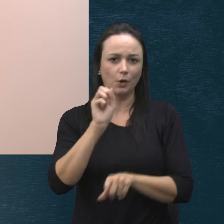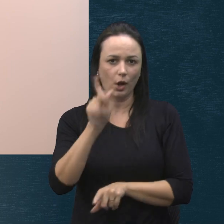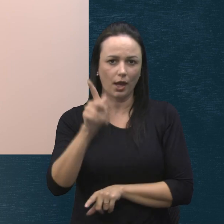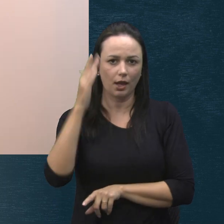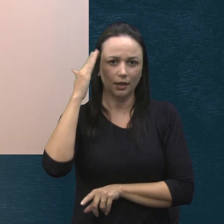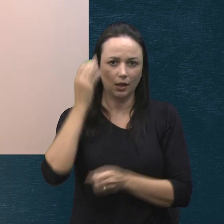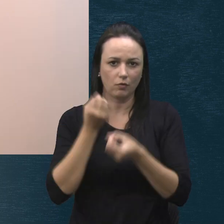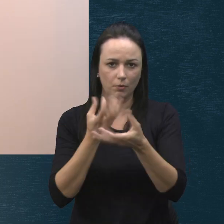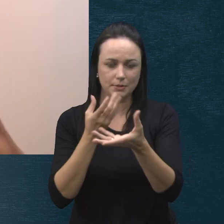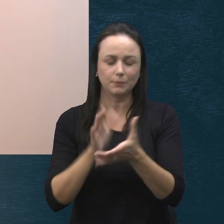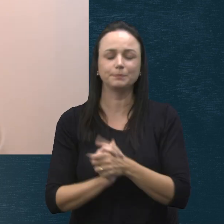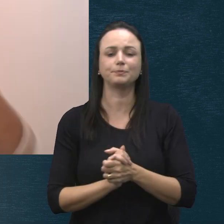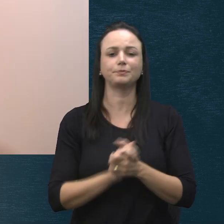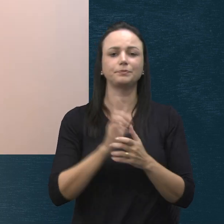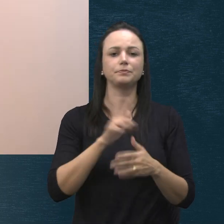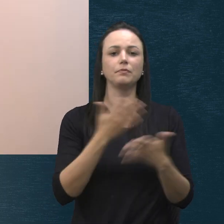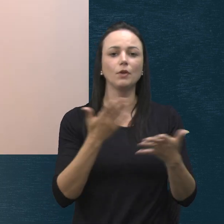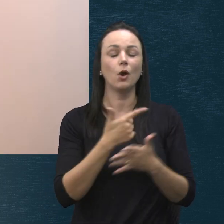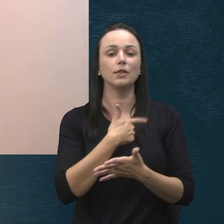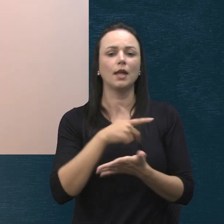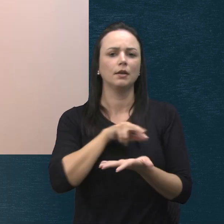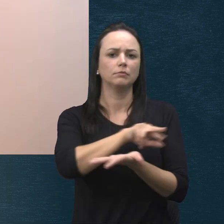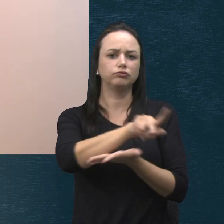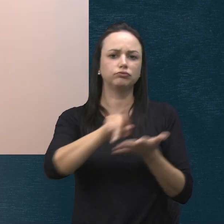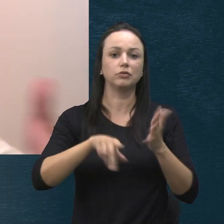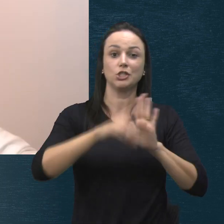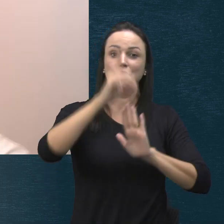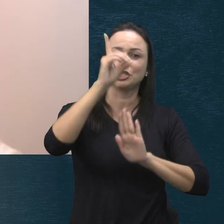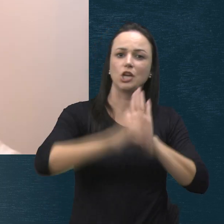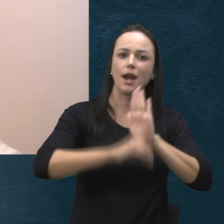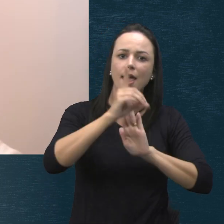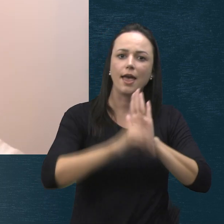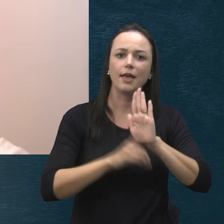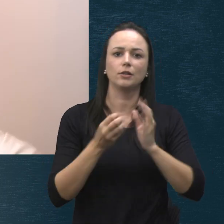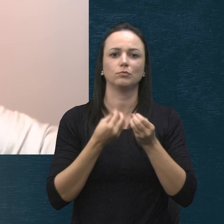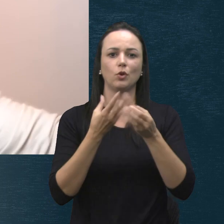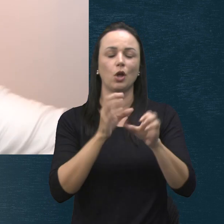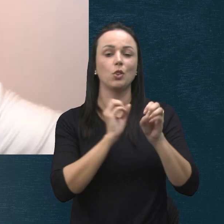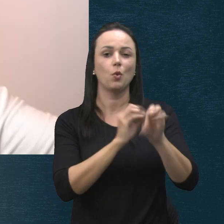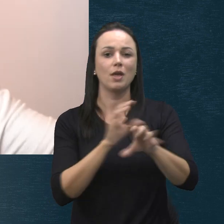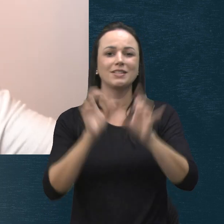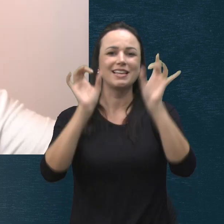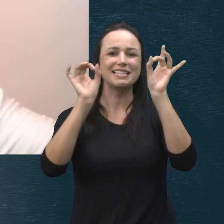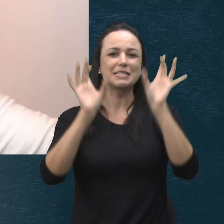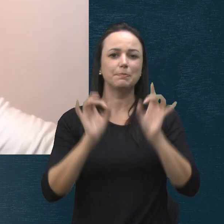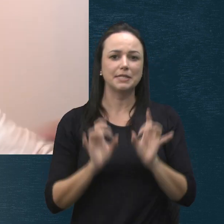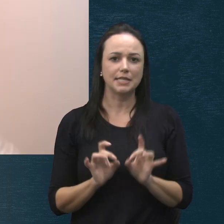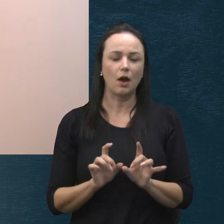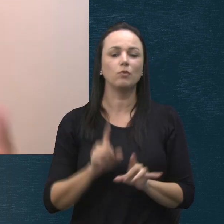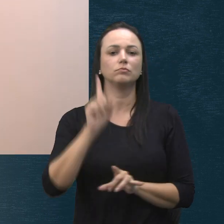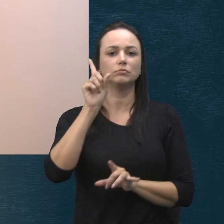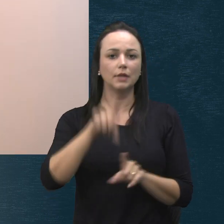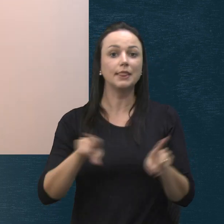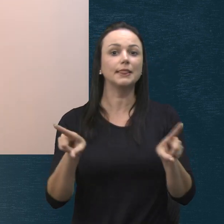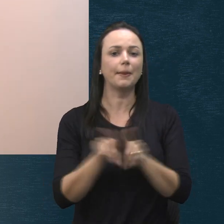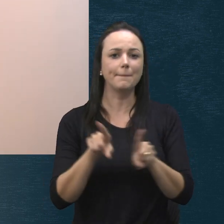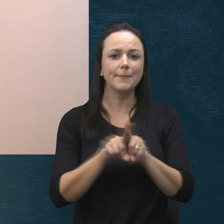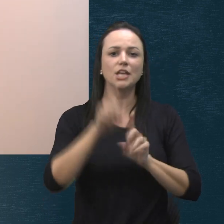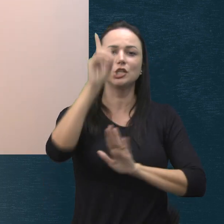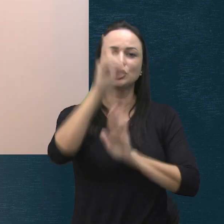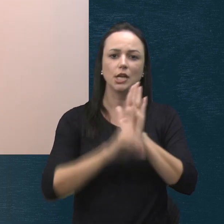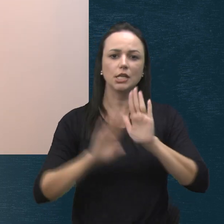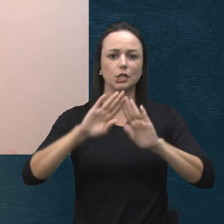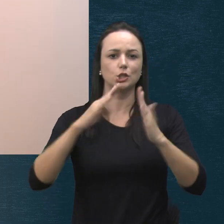Informação importante. E aí, os vários direitos que dizem respeito à oferta da educação especial são também direitos